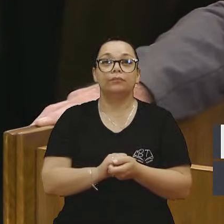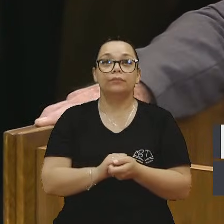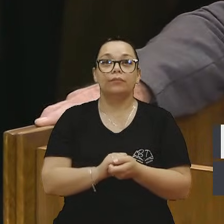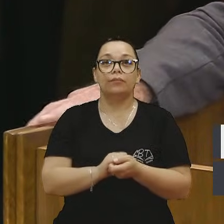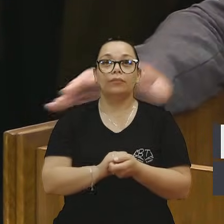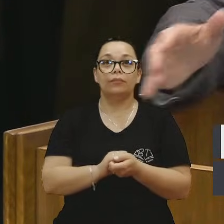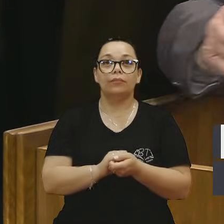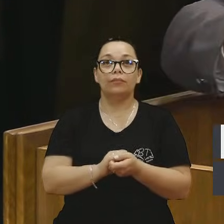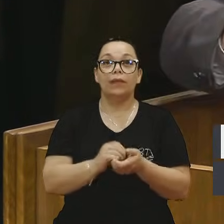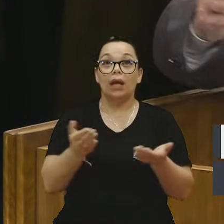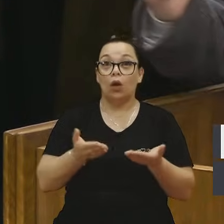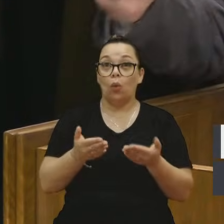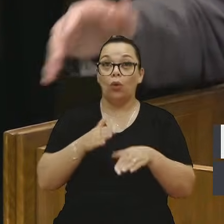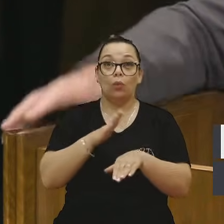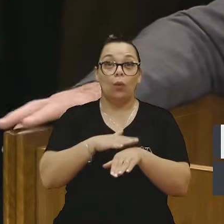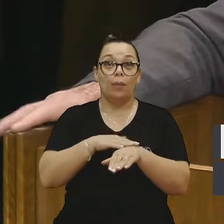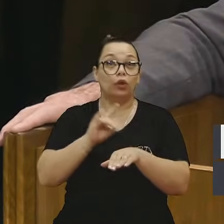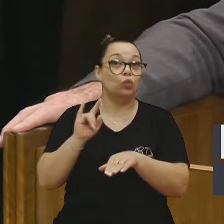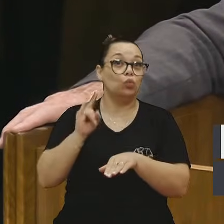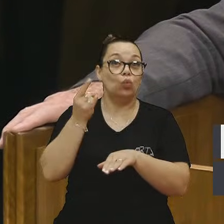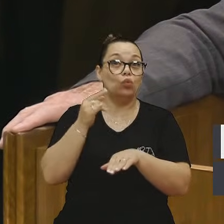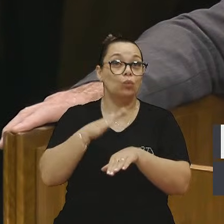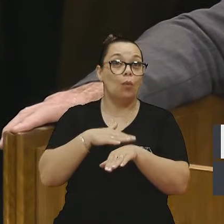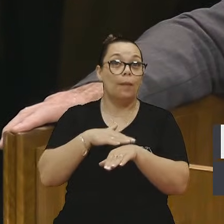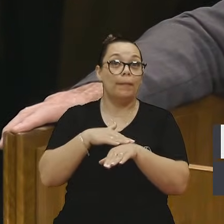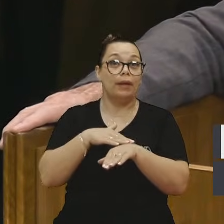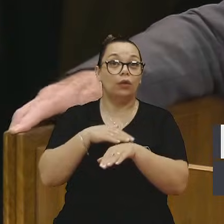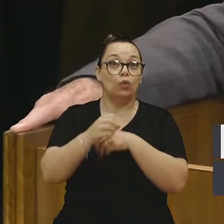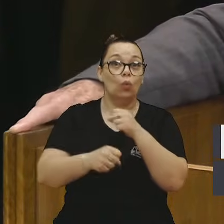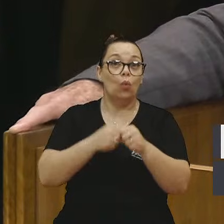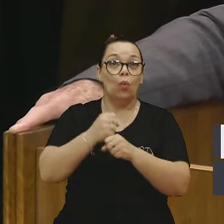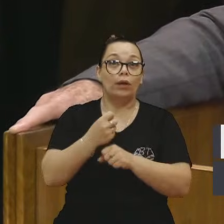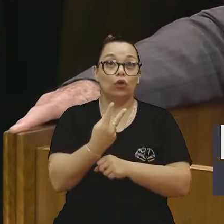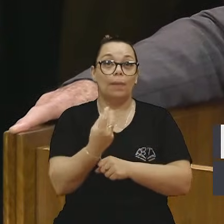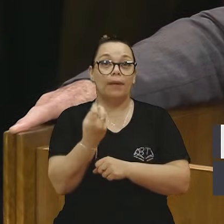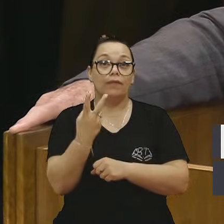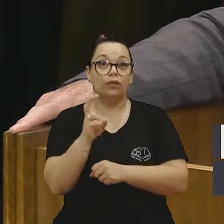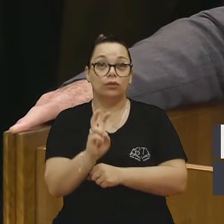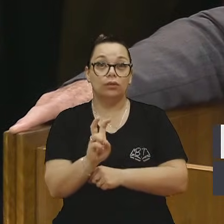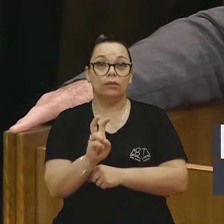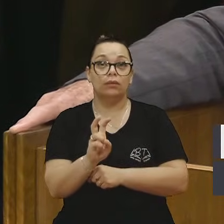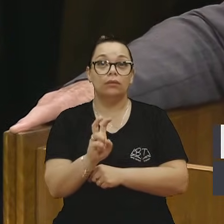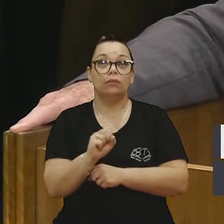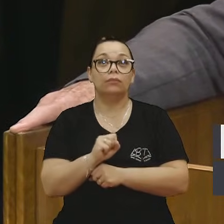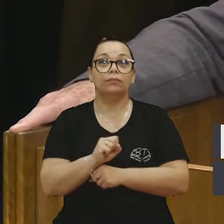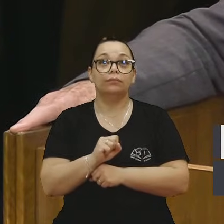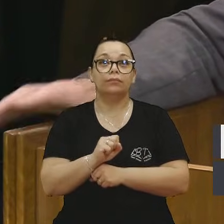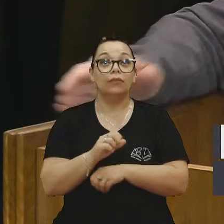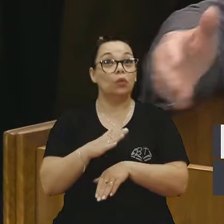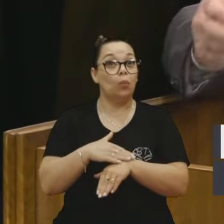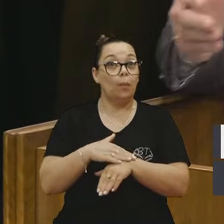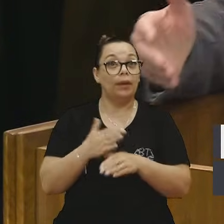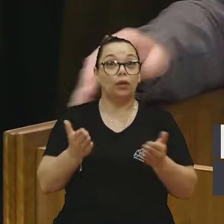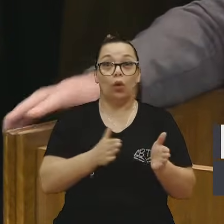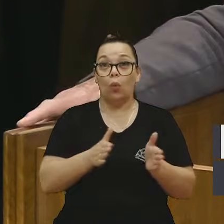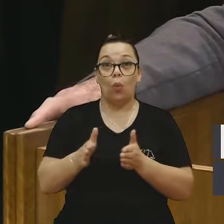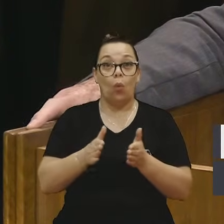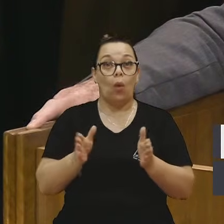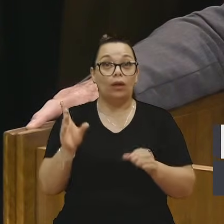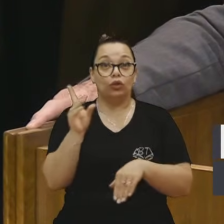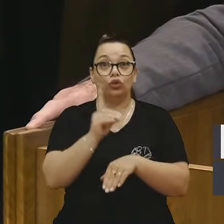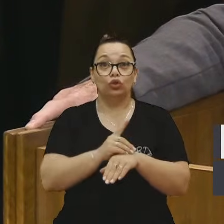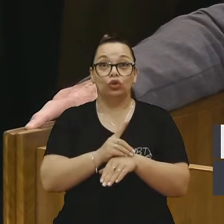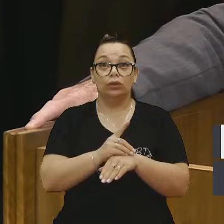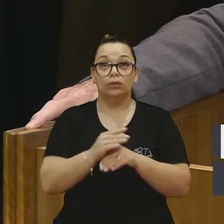Estamos chegando nos últimos dias do ano de 2025. E nesse momento, nesses dias,